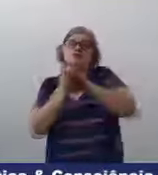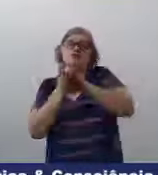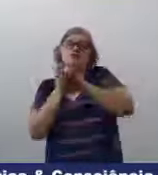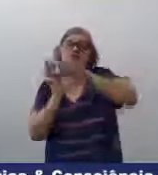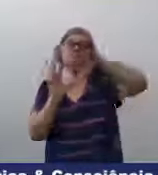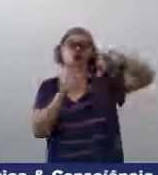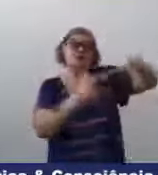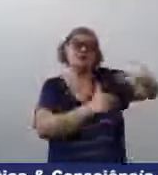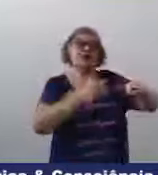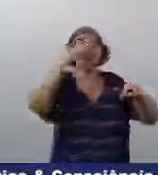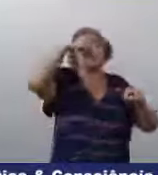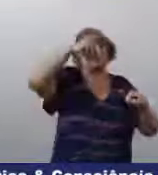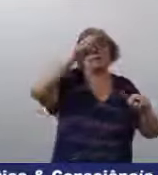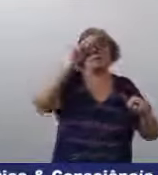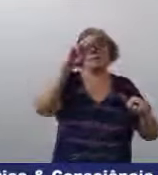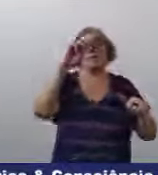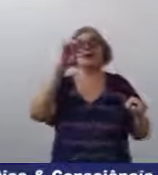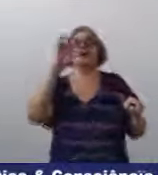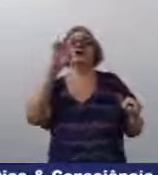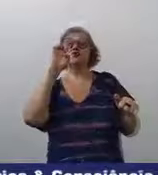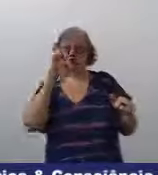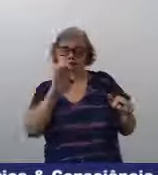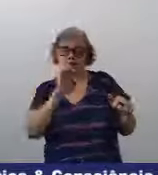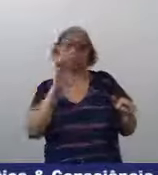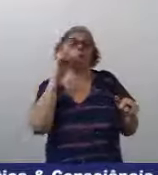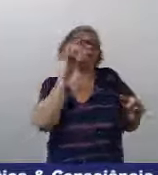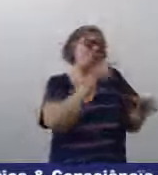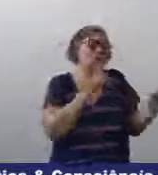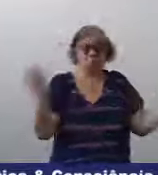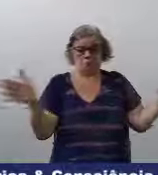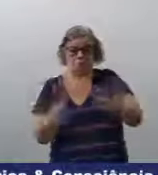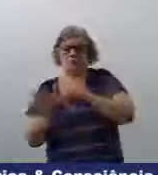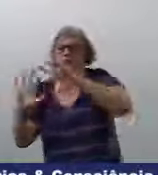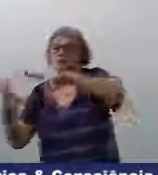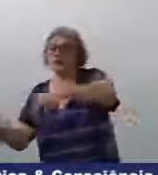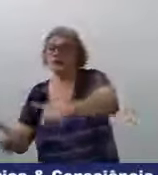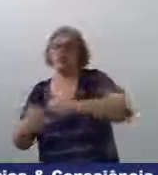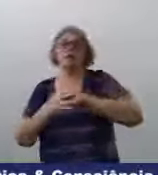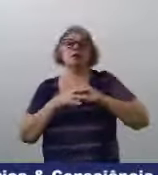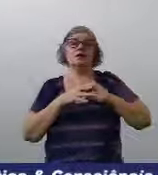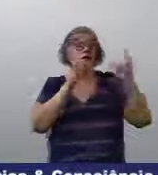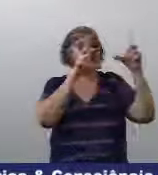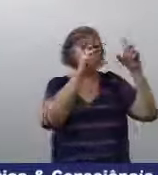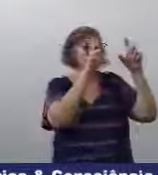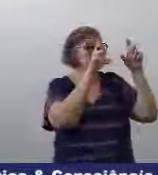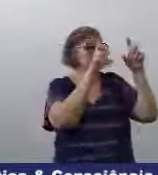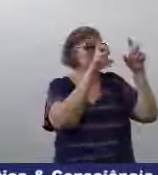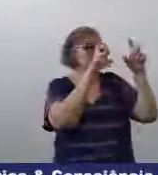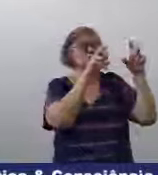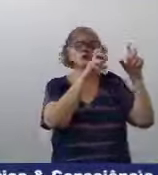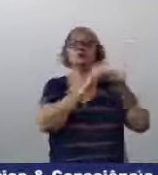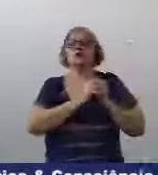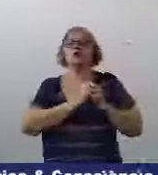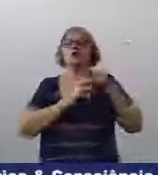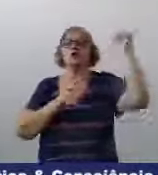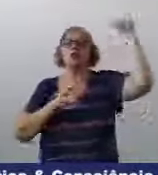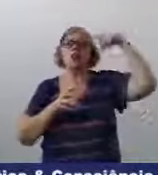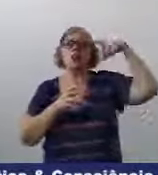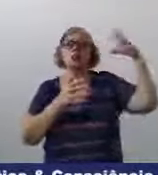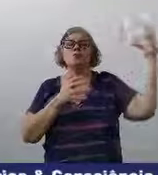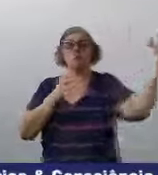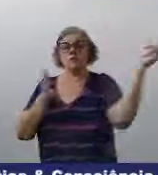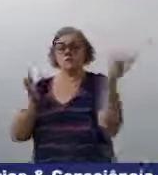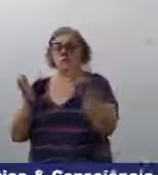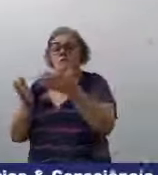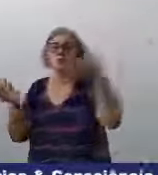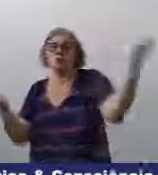aqui. Então, quando nós olhamos Marte com um telescópio, ou fotografamos, nós enxergamos ou fotografamos